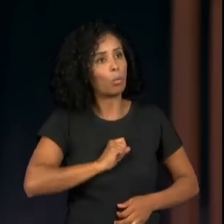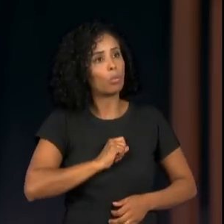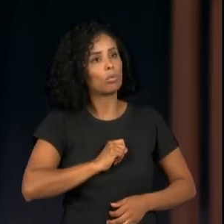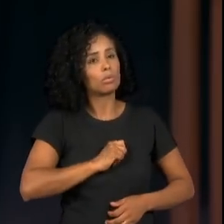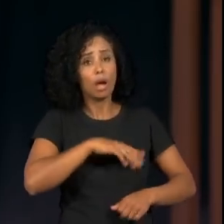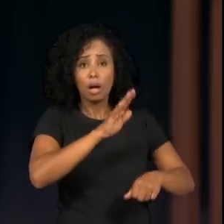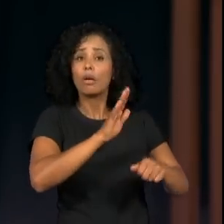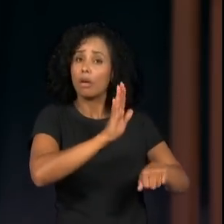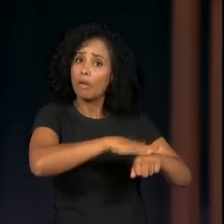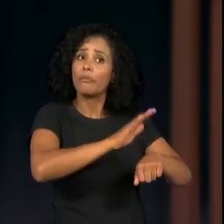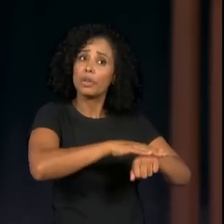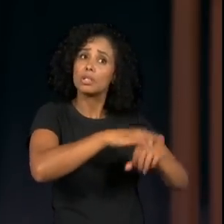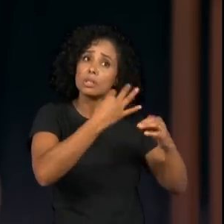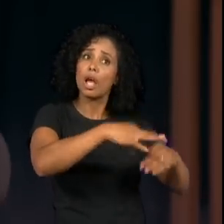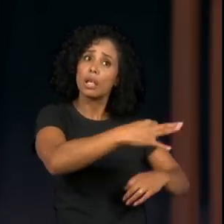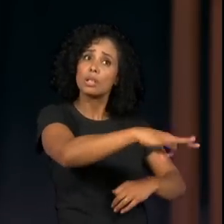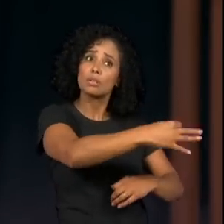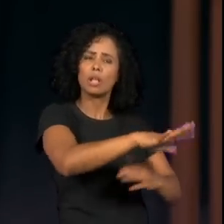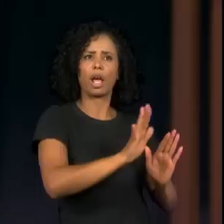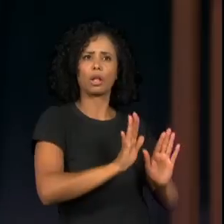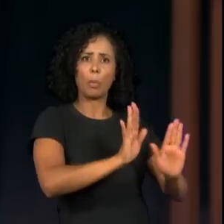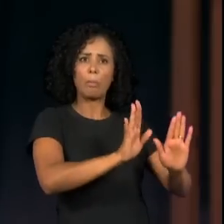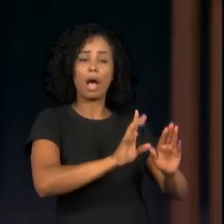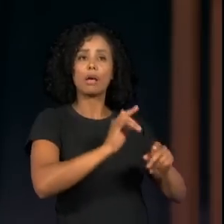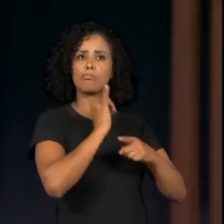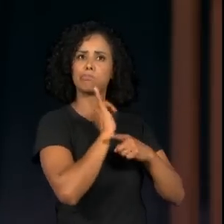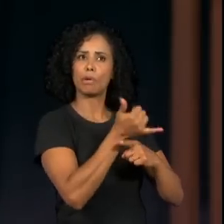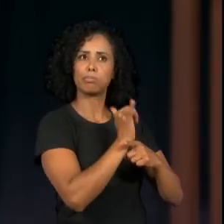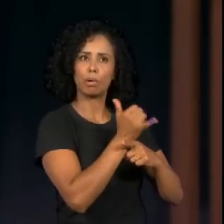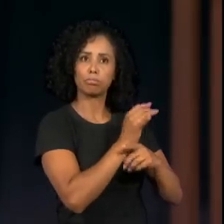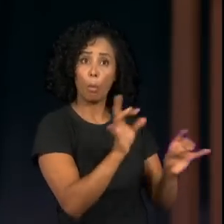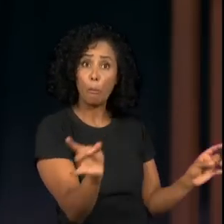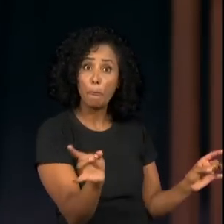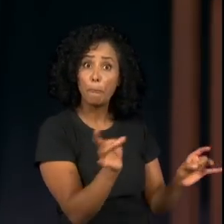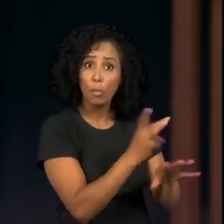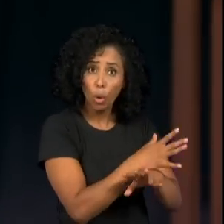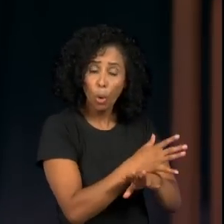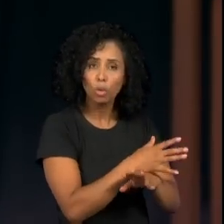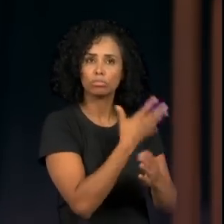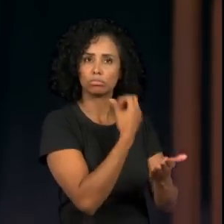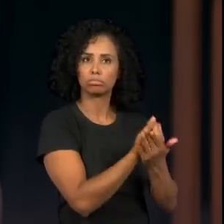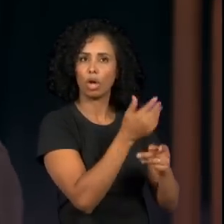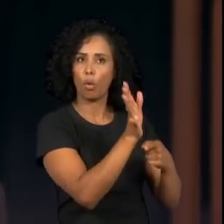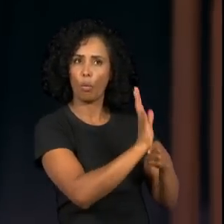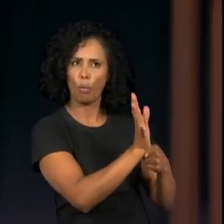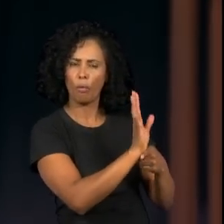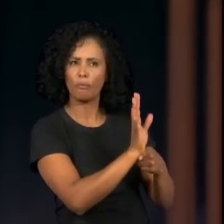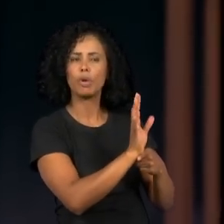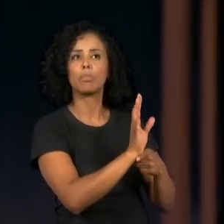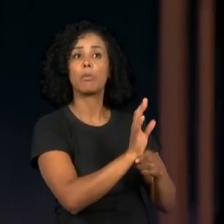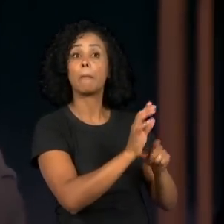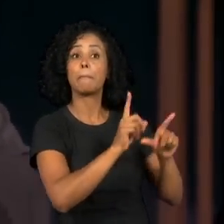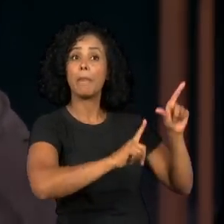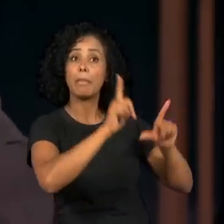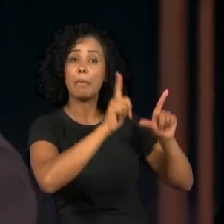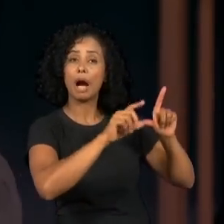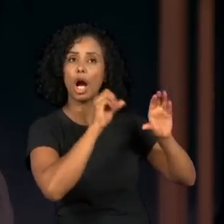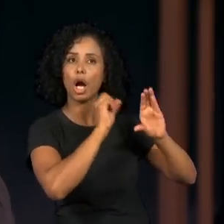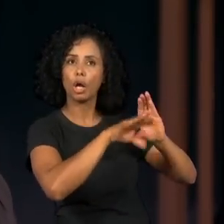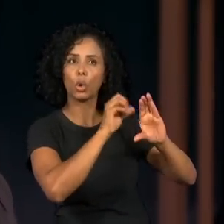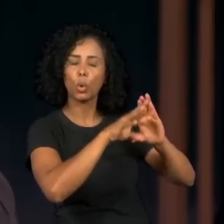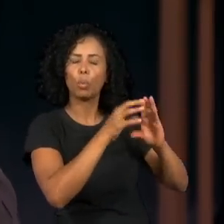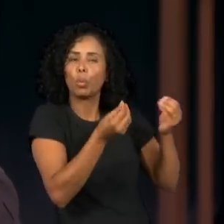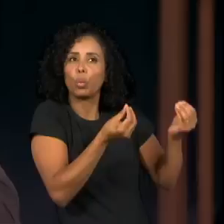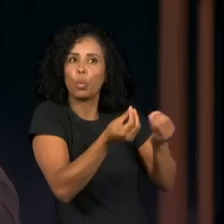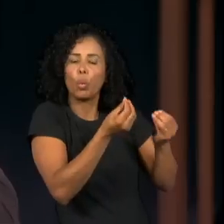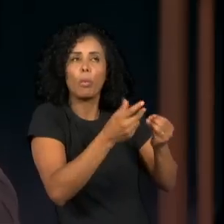fazendo, e inclusive depois o documentário, né, o Falcões do Tráfico, que passou no Fantástico,